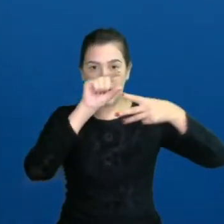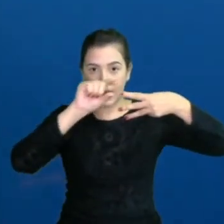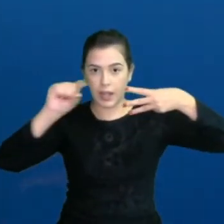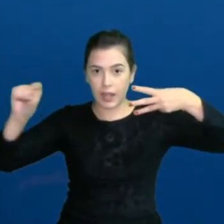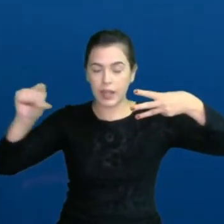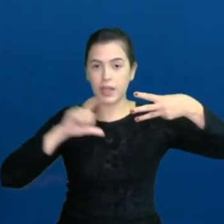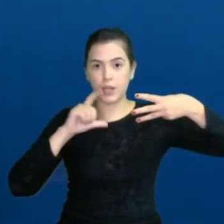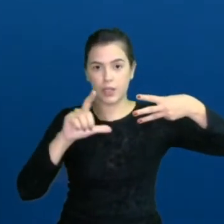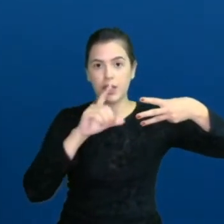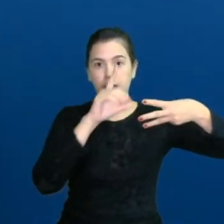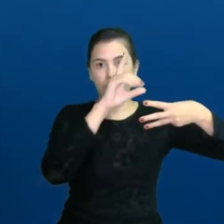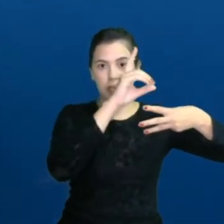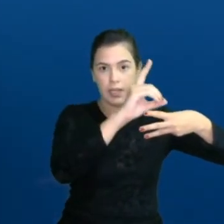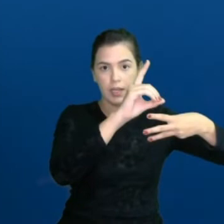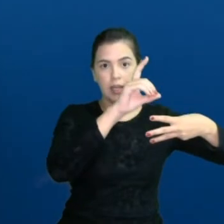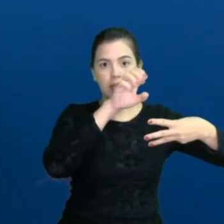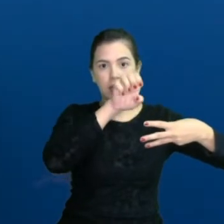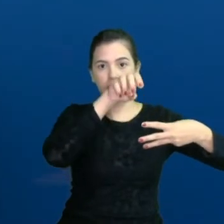e qual é a outra?